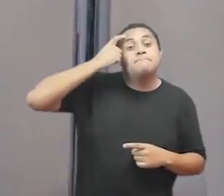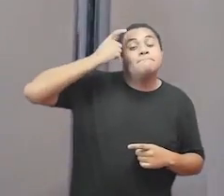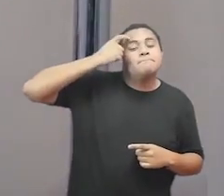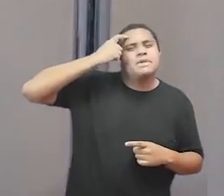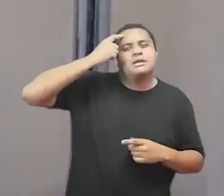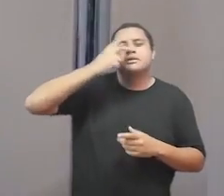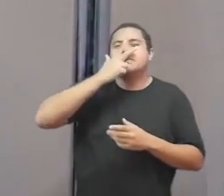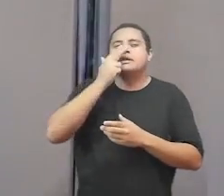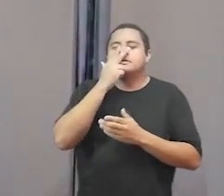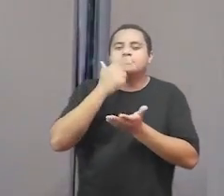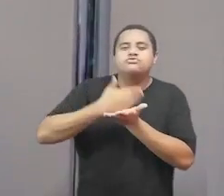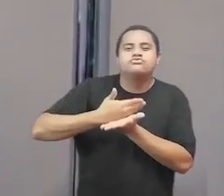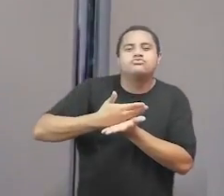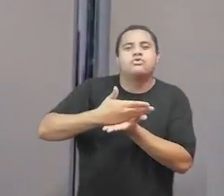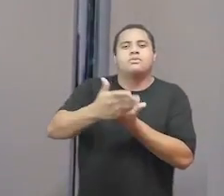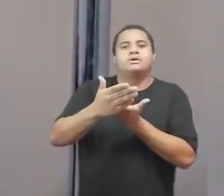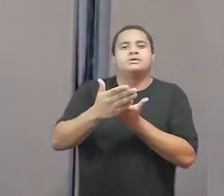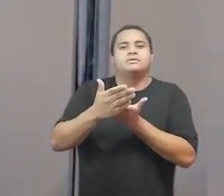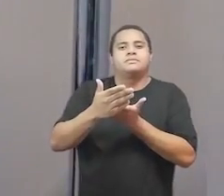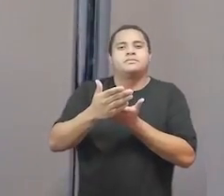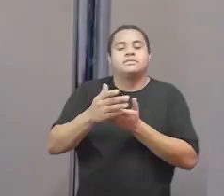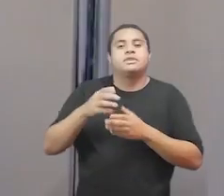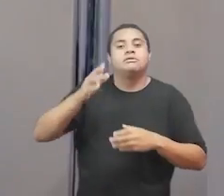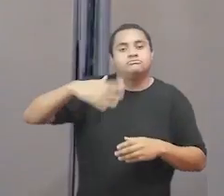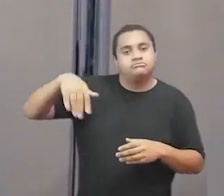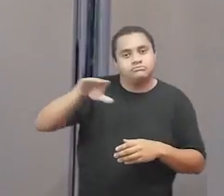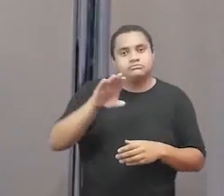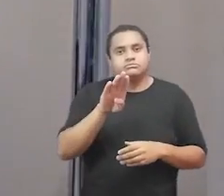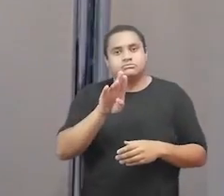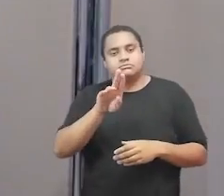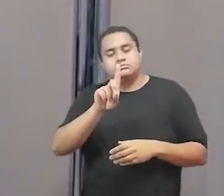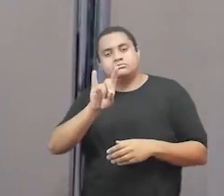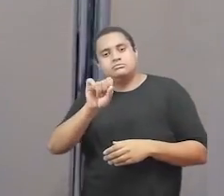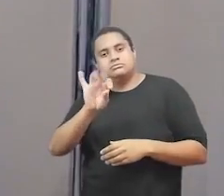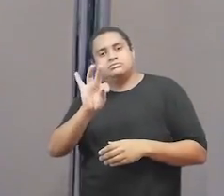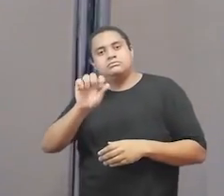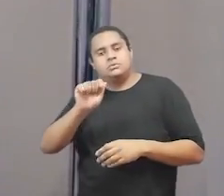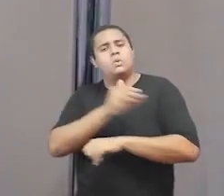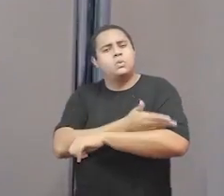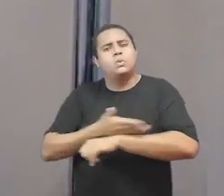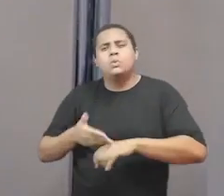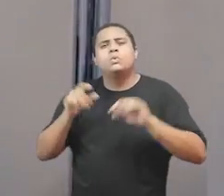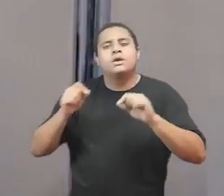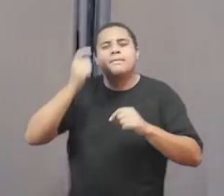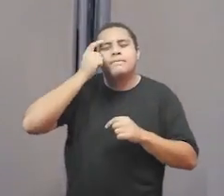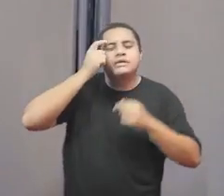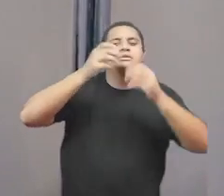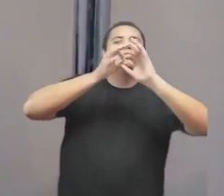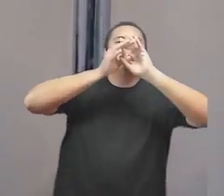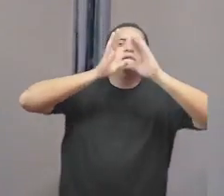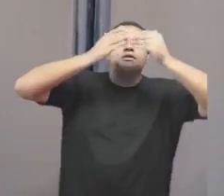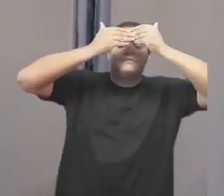de principiante. Um conceito muito popular na filosofia budista, que significa estar com a mente livre, a mente